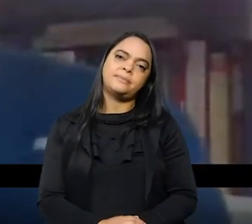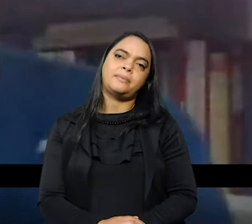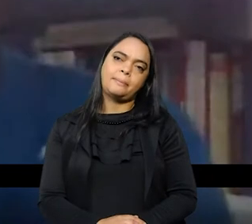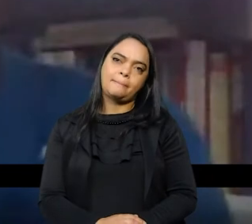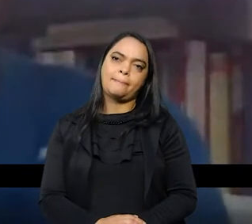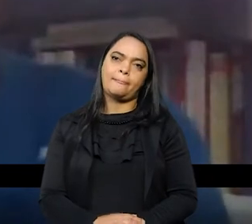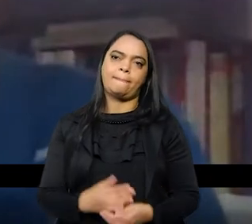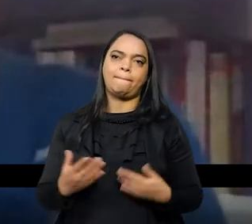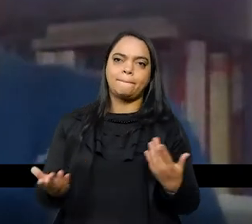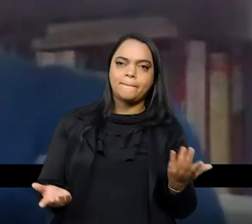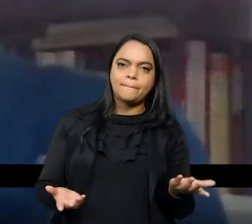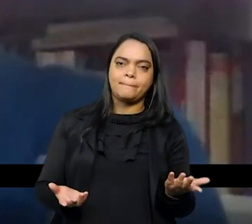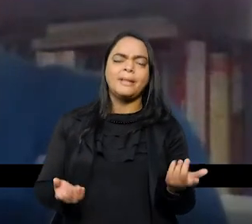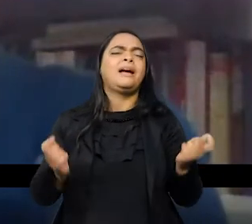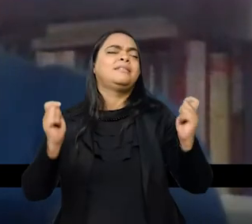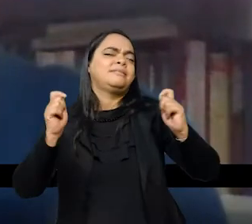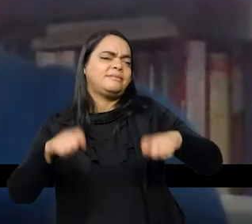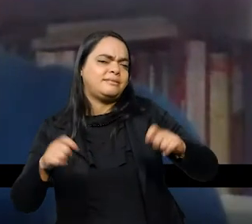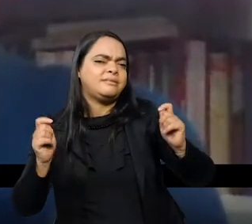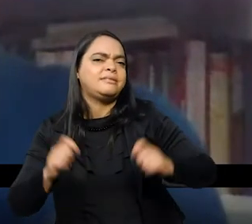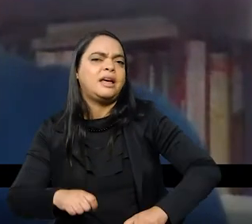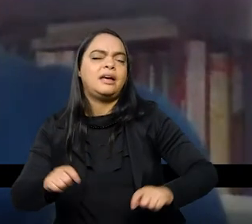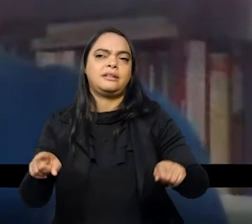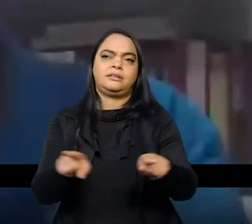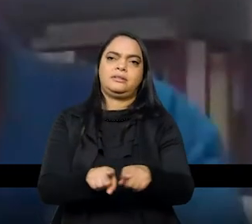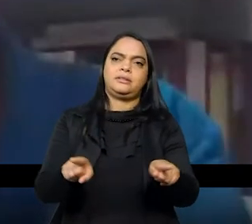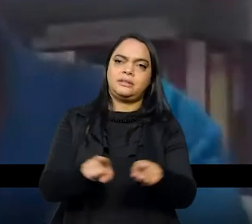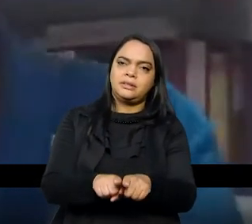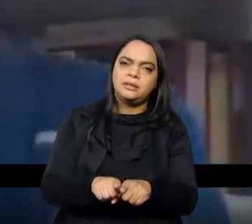Laís, há possibilidade da gente também